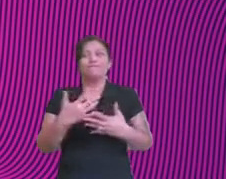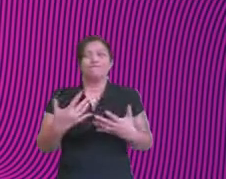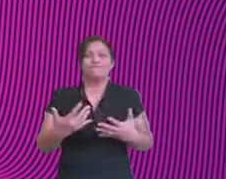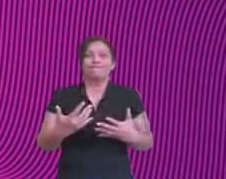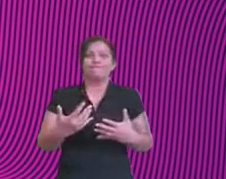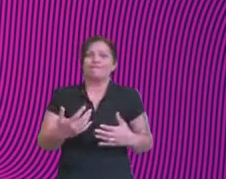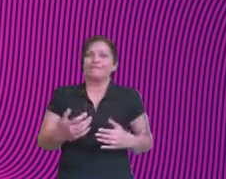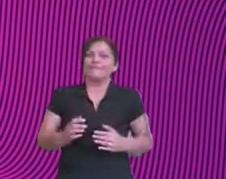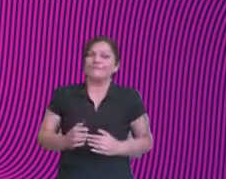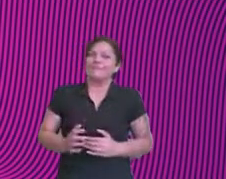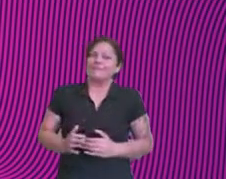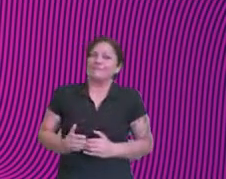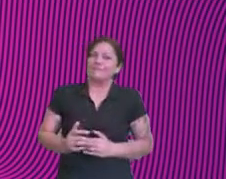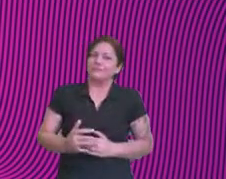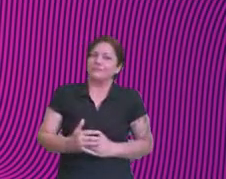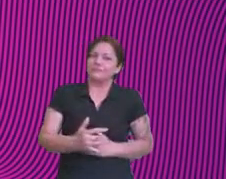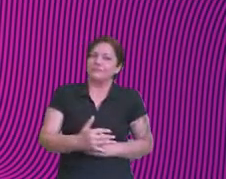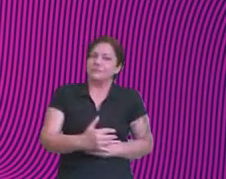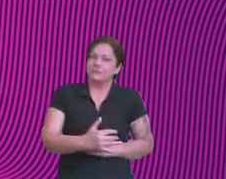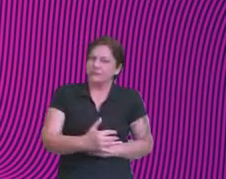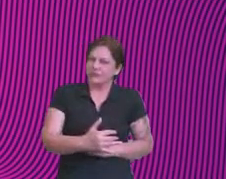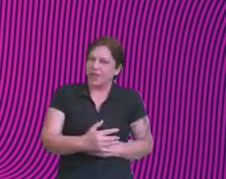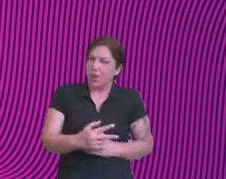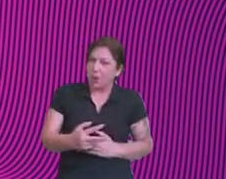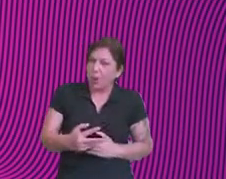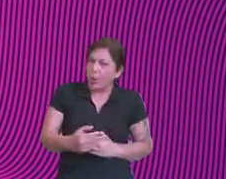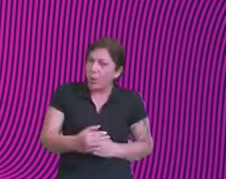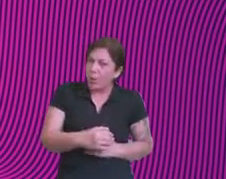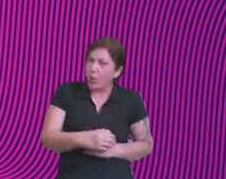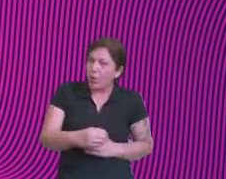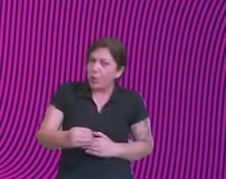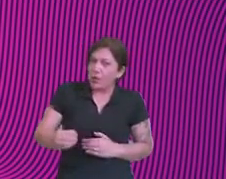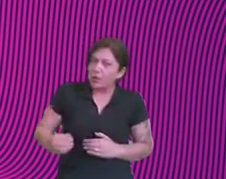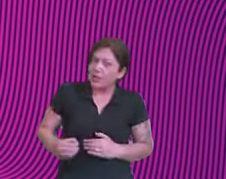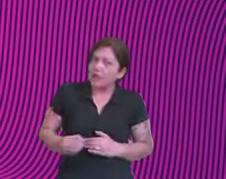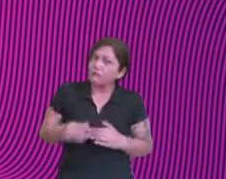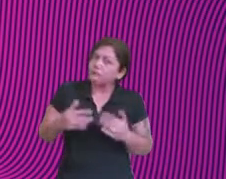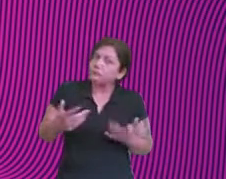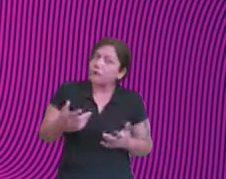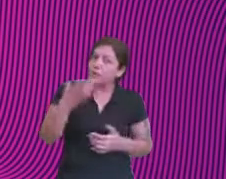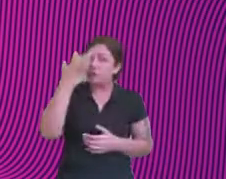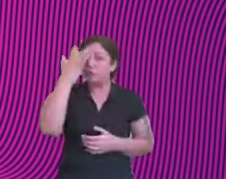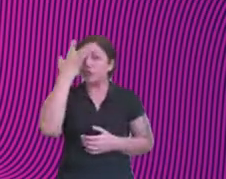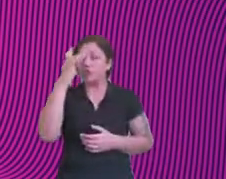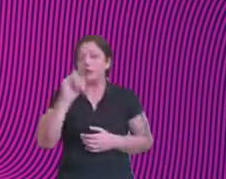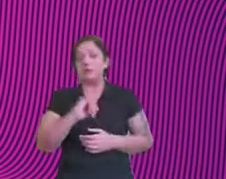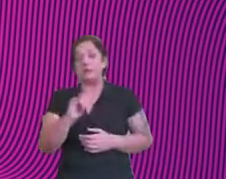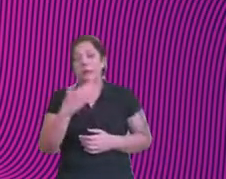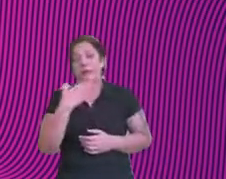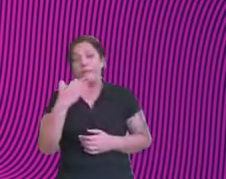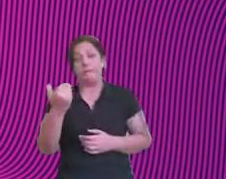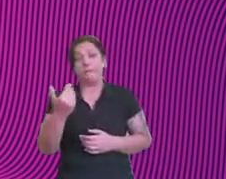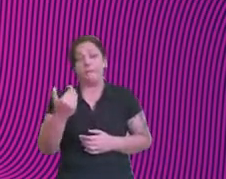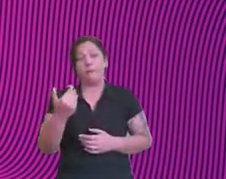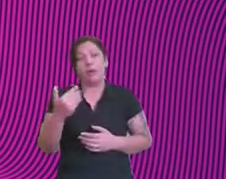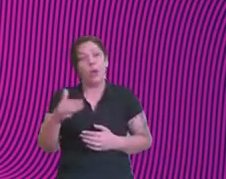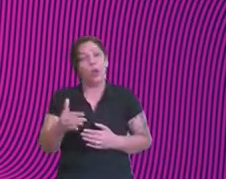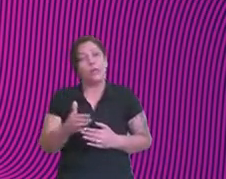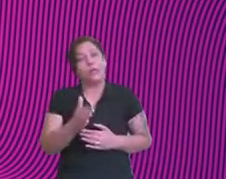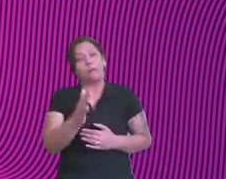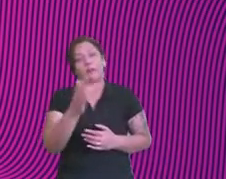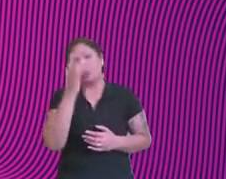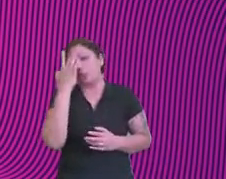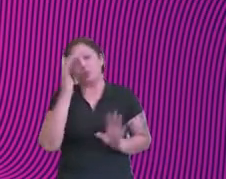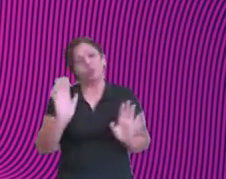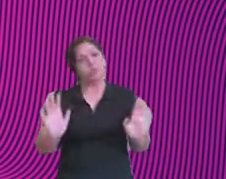exemplo, para o caso de câncer gástrico com células em anel de Sinet, que tem outro comportamento biológico, é uma doença muito difusa